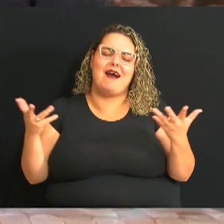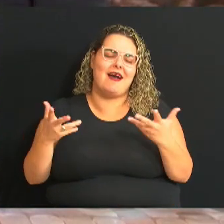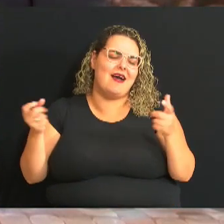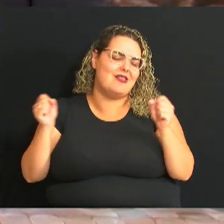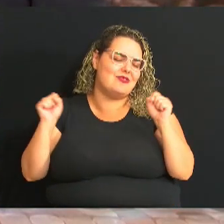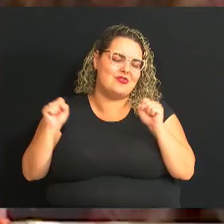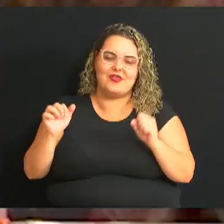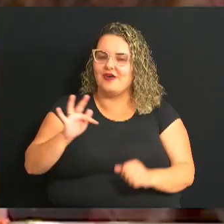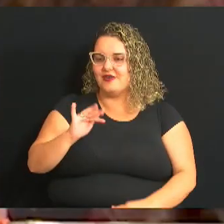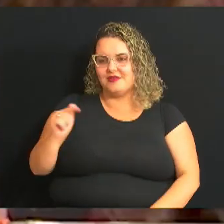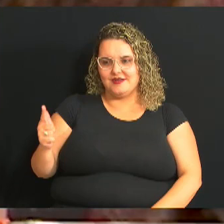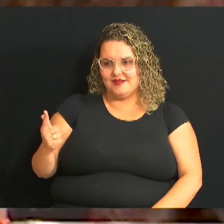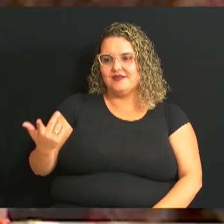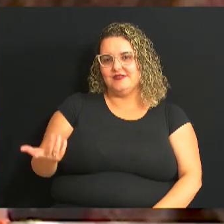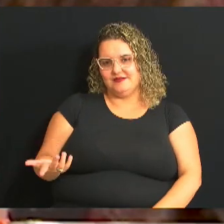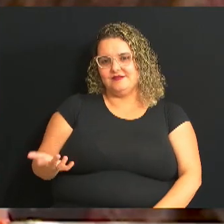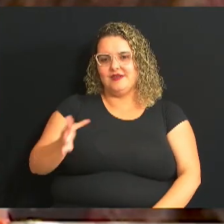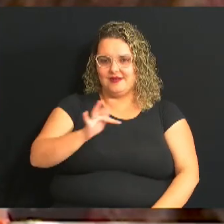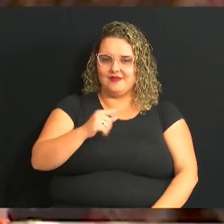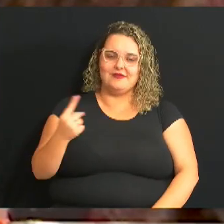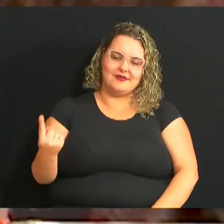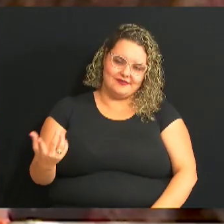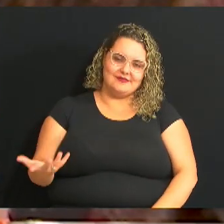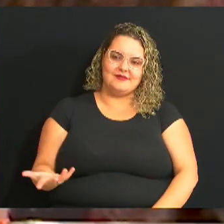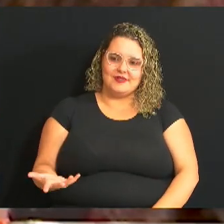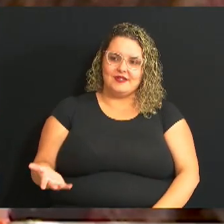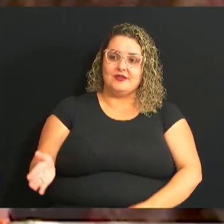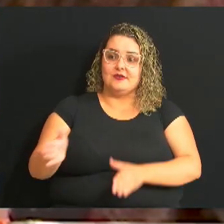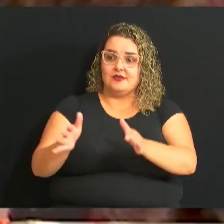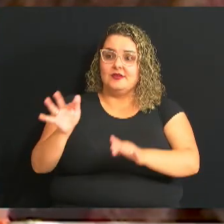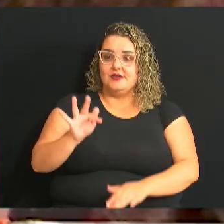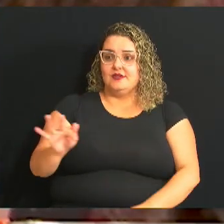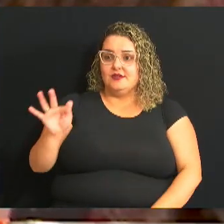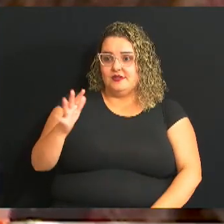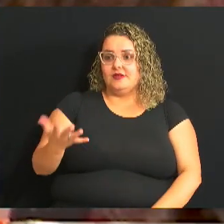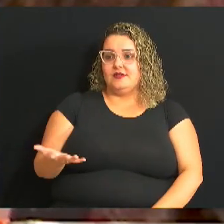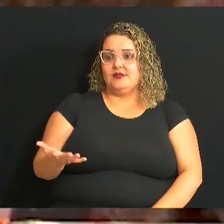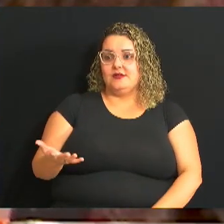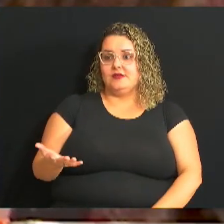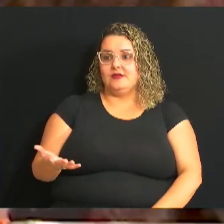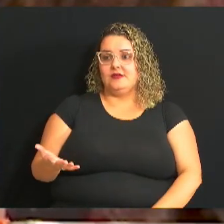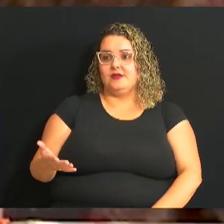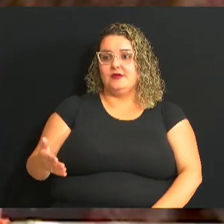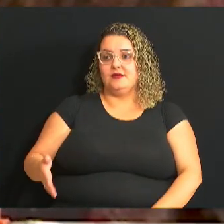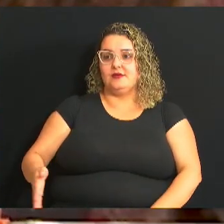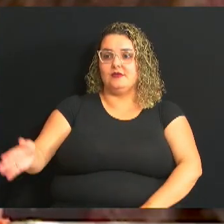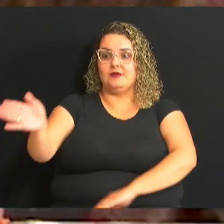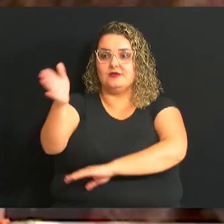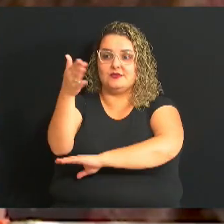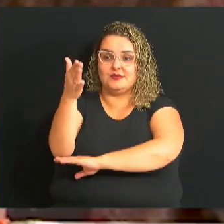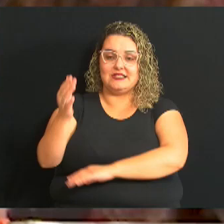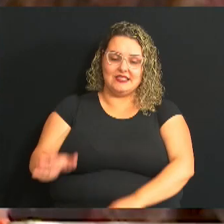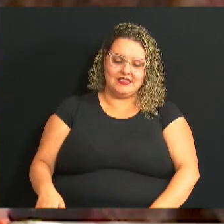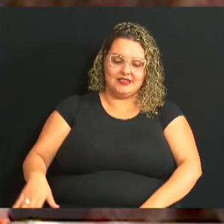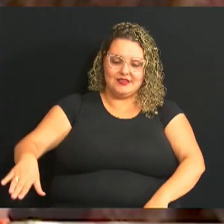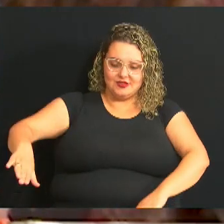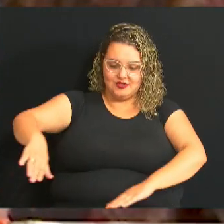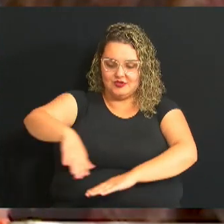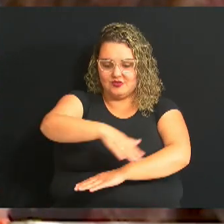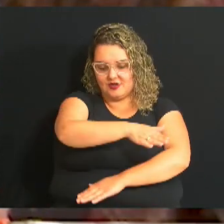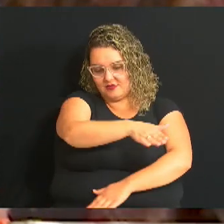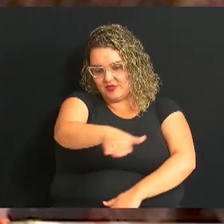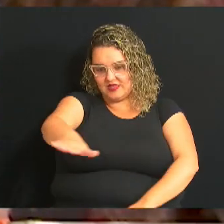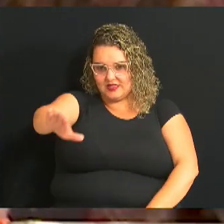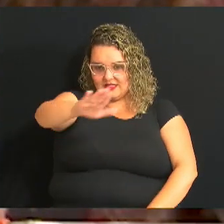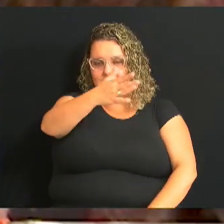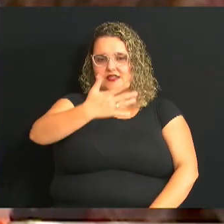né? Na época que eu estava na faculdade, os bandeirinhas de pistas eram alunos de faculdade. Eu estava na Mauá e tinha um